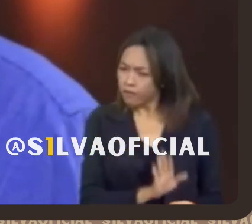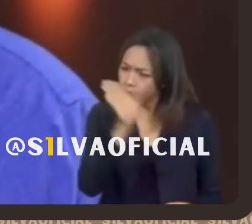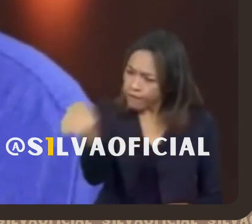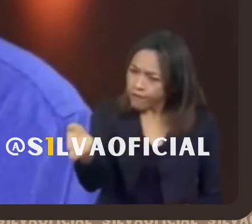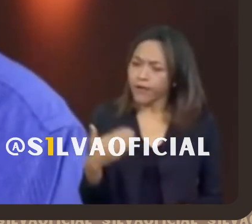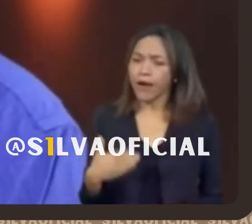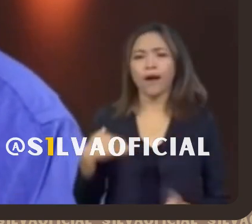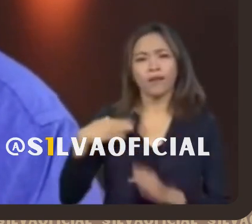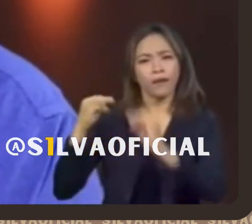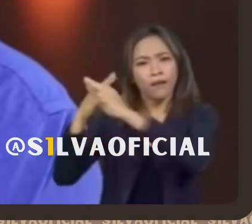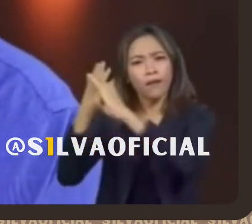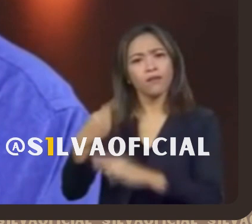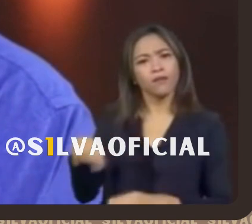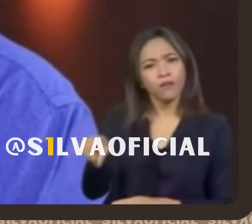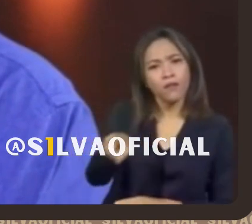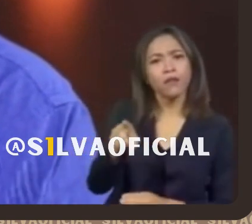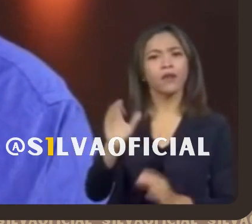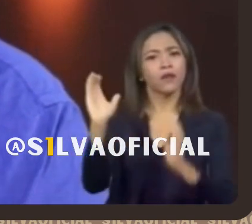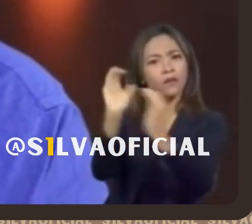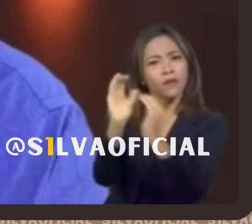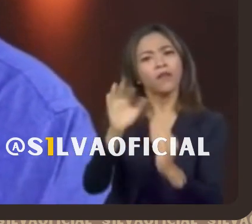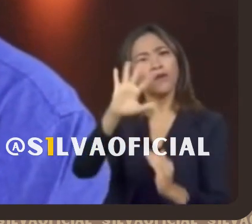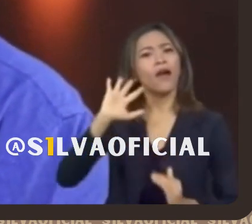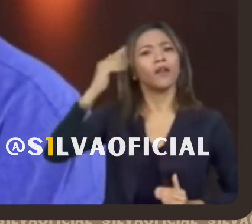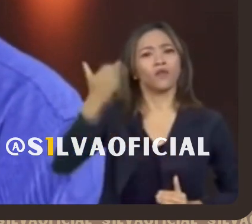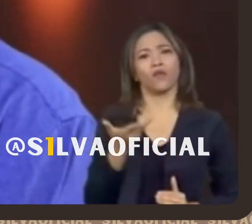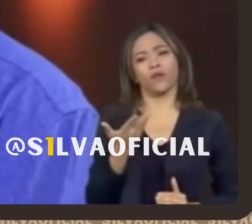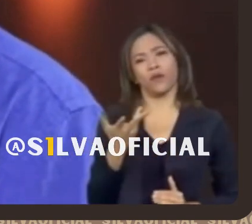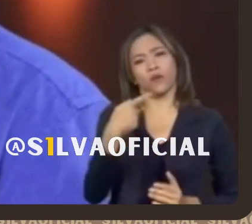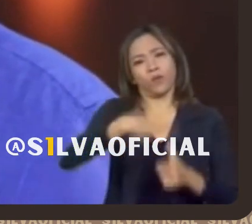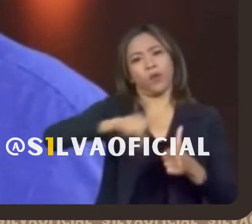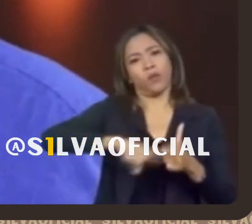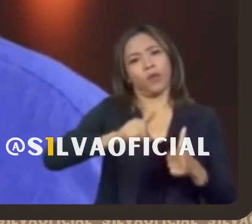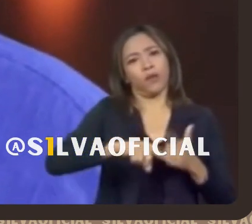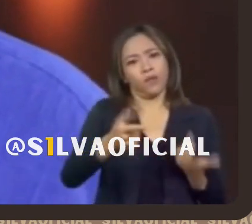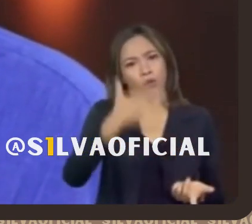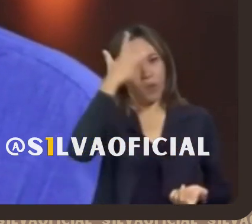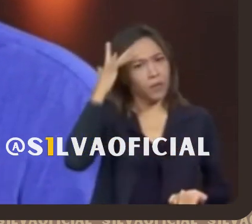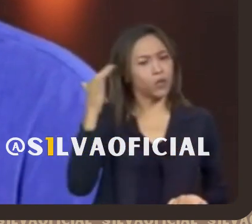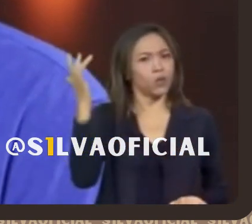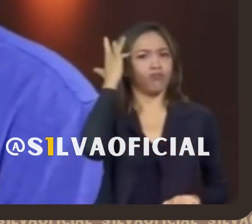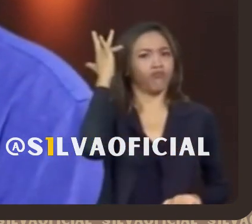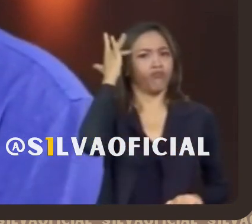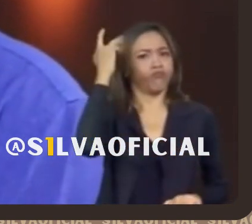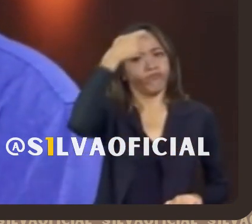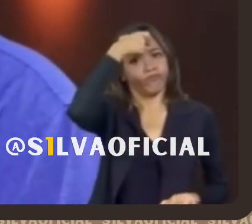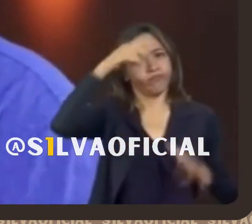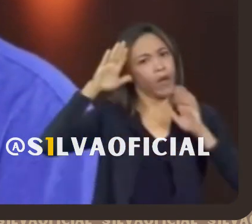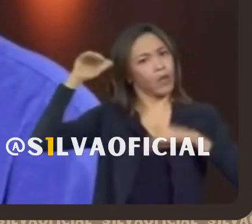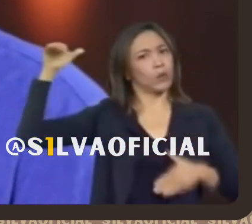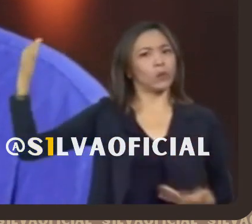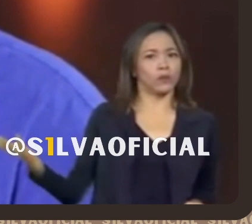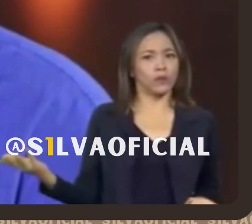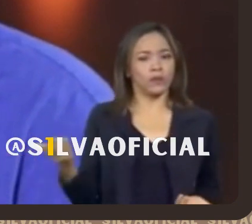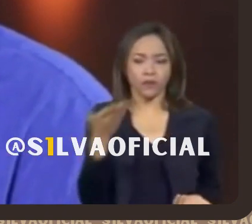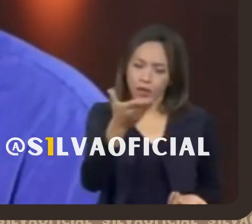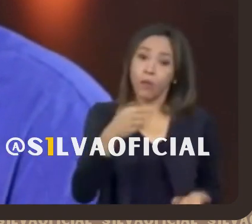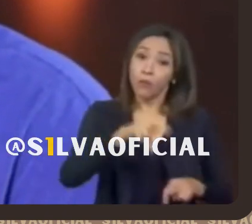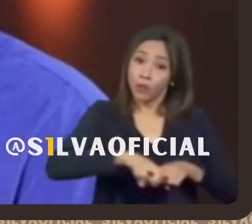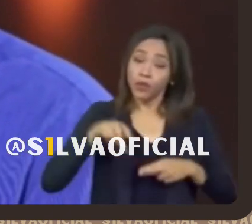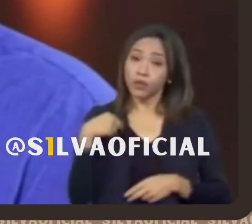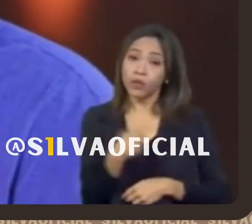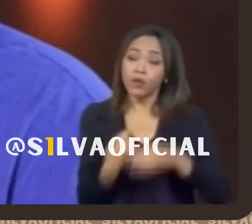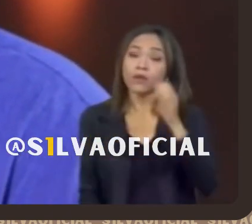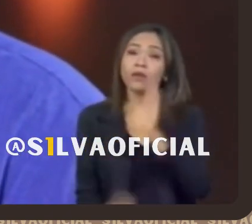Brasil e Resolva o seu problema como gente grande porque é para isso Que Nós criamos esse programa que a gente tá